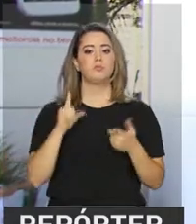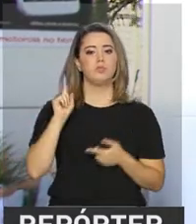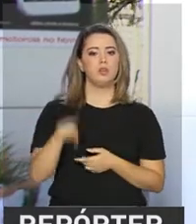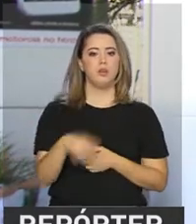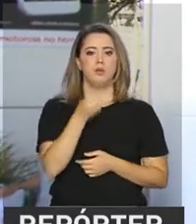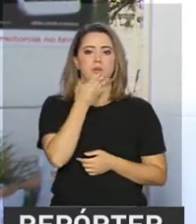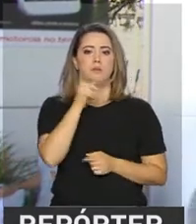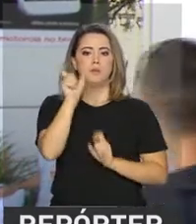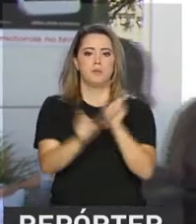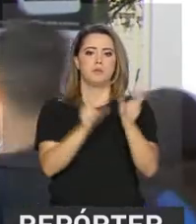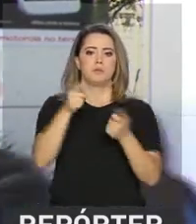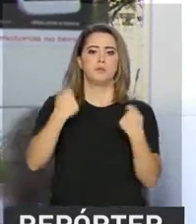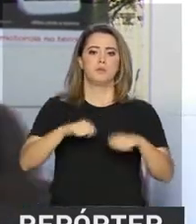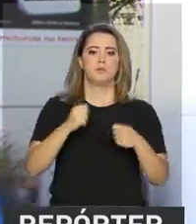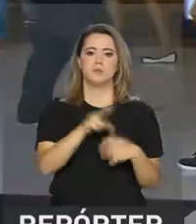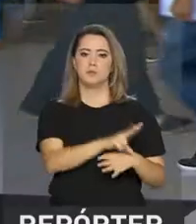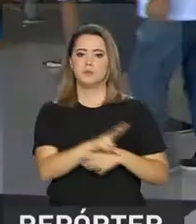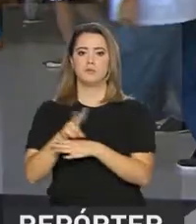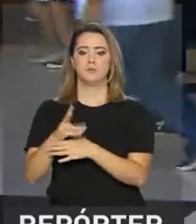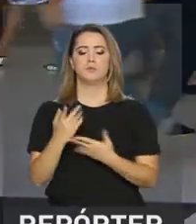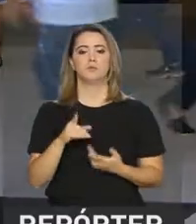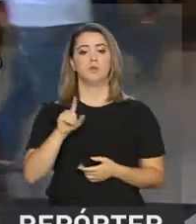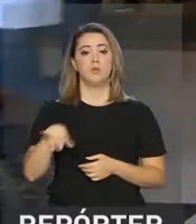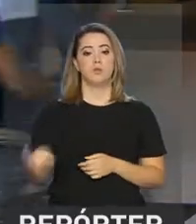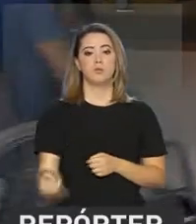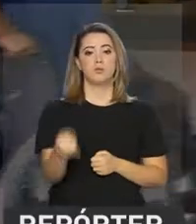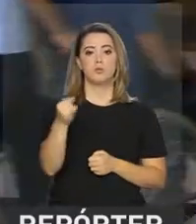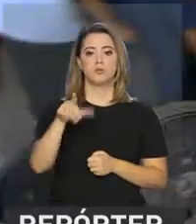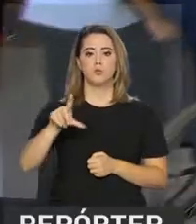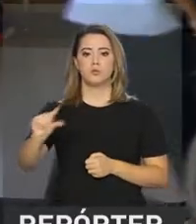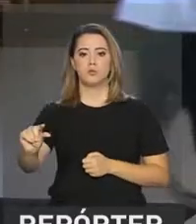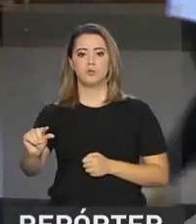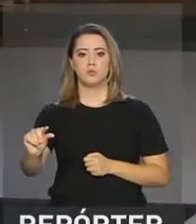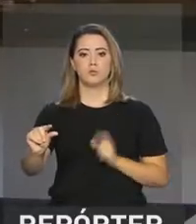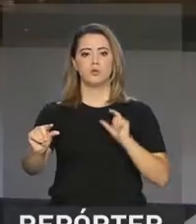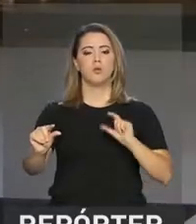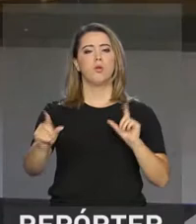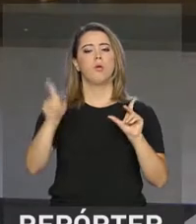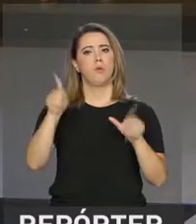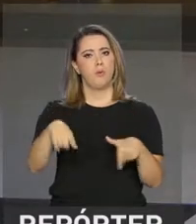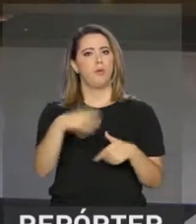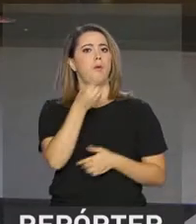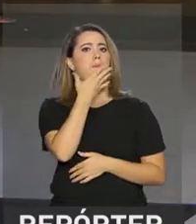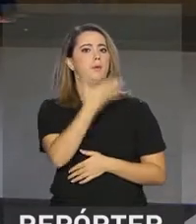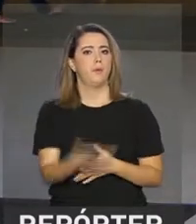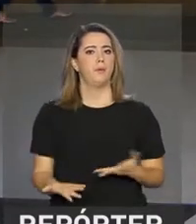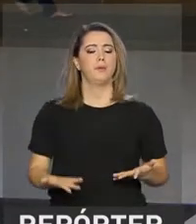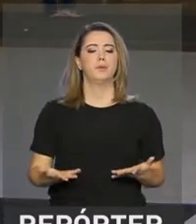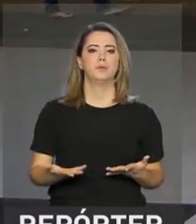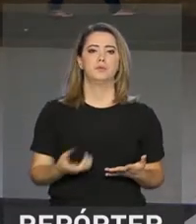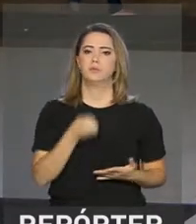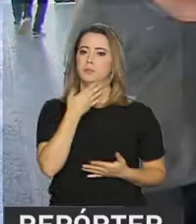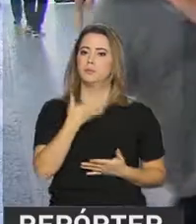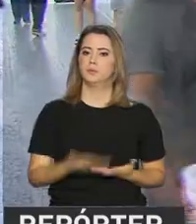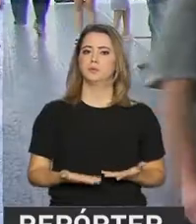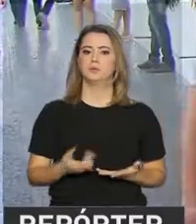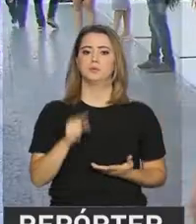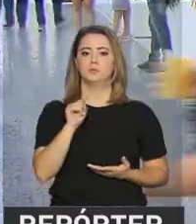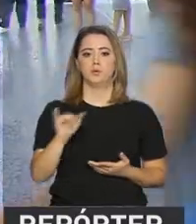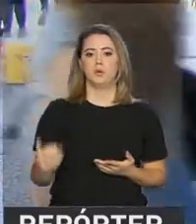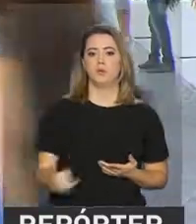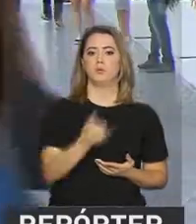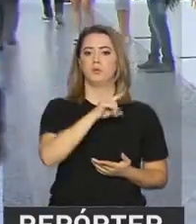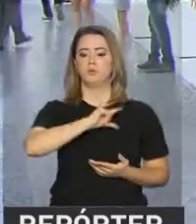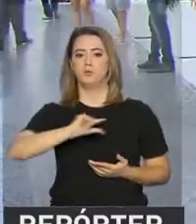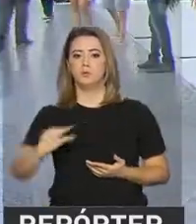algum dinheiro emprestado não se eu tiver baixando para fazer o financiamento é ficar bom né melhor bastante né juros